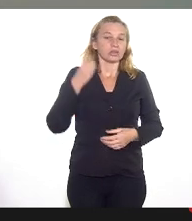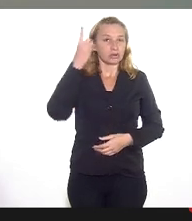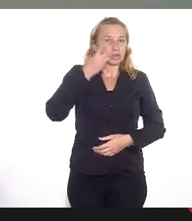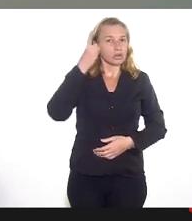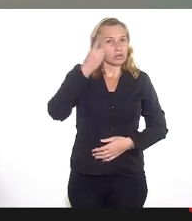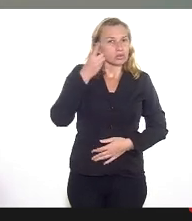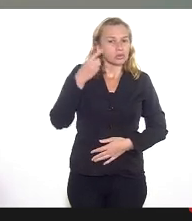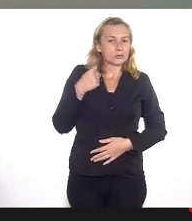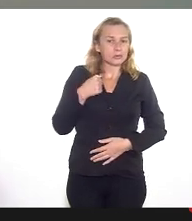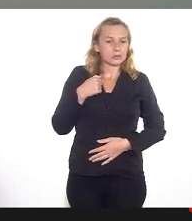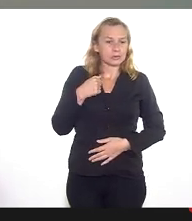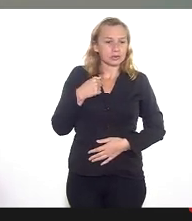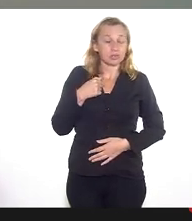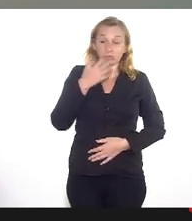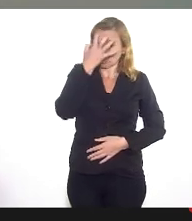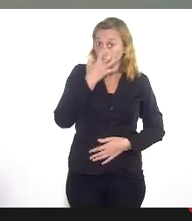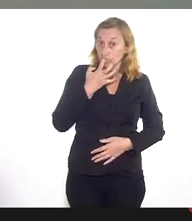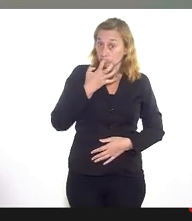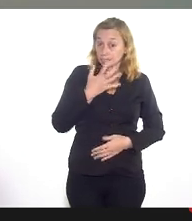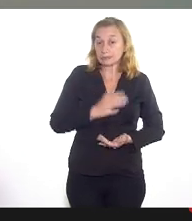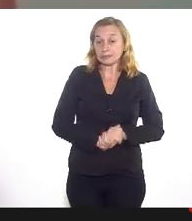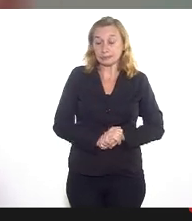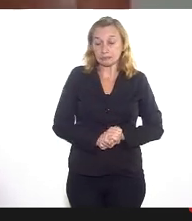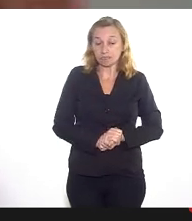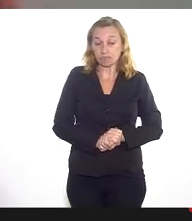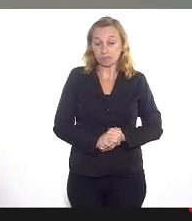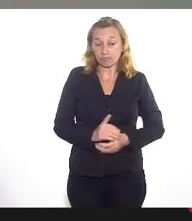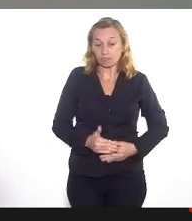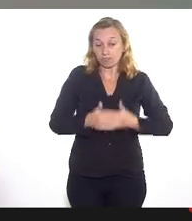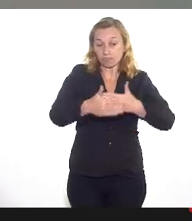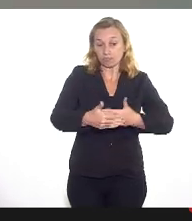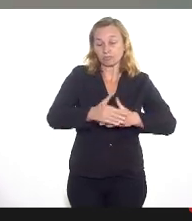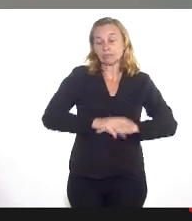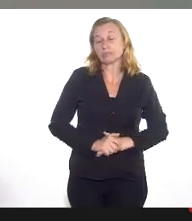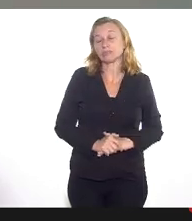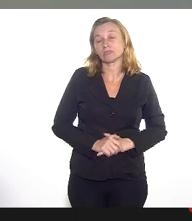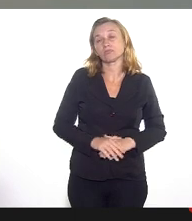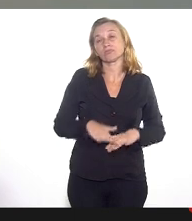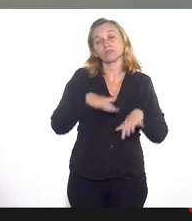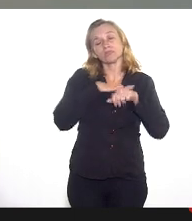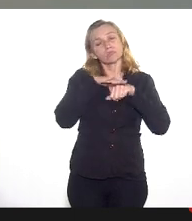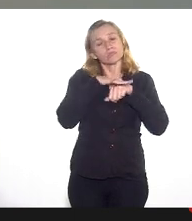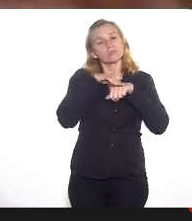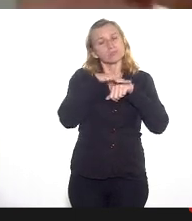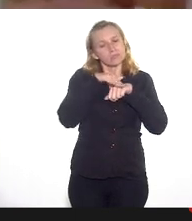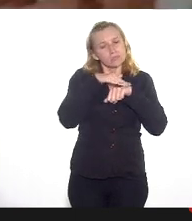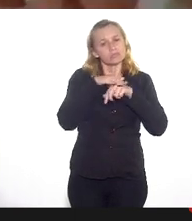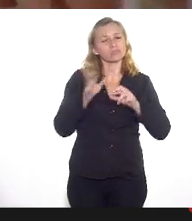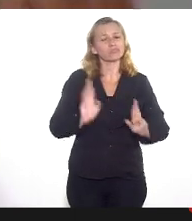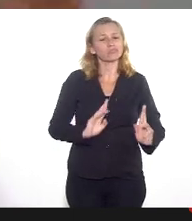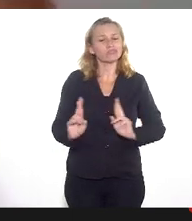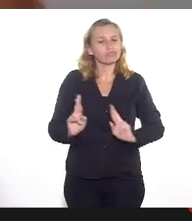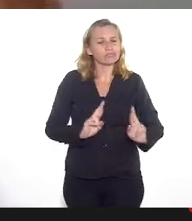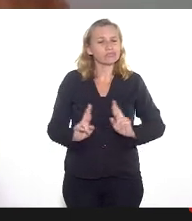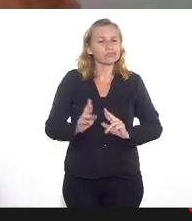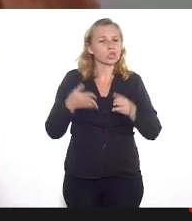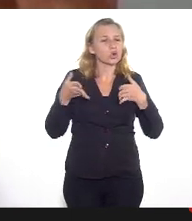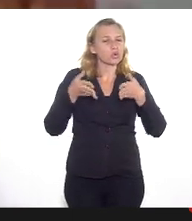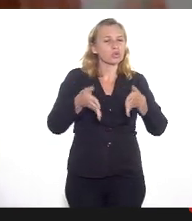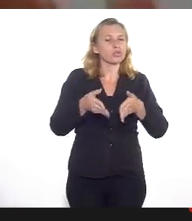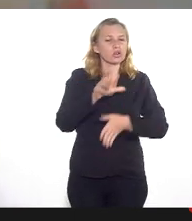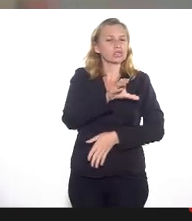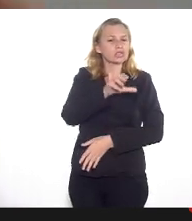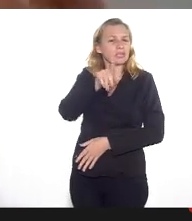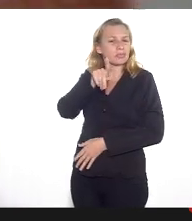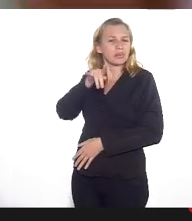é uma coisa que eu considero séria, assim, a gente, no avançar, né, das conversas, Com relação ao foco da CPI,